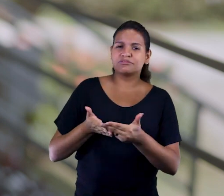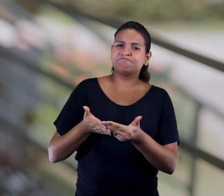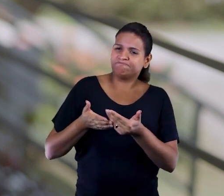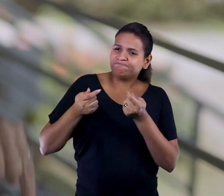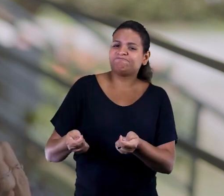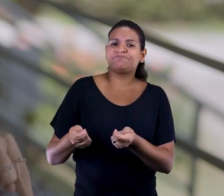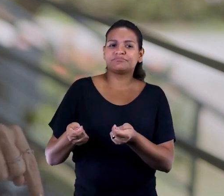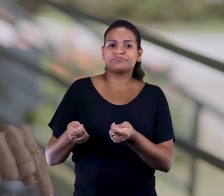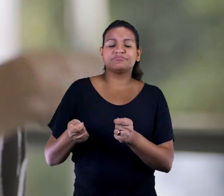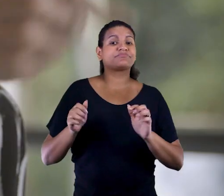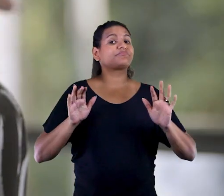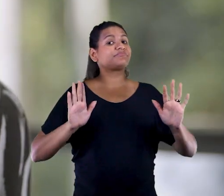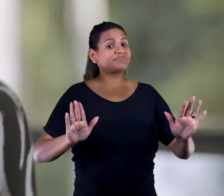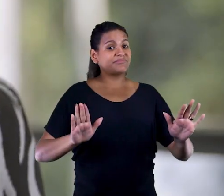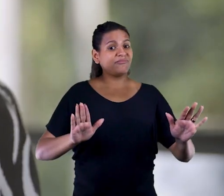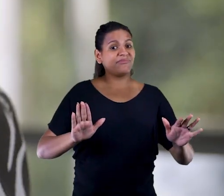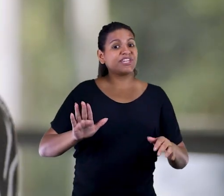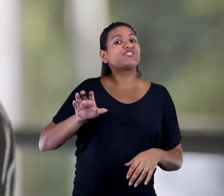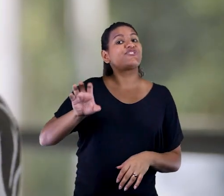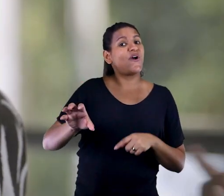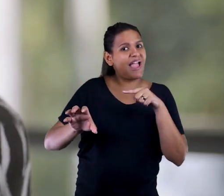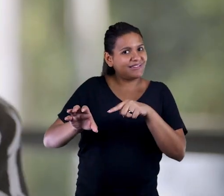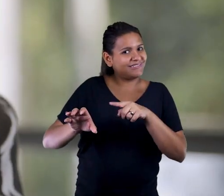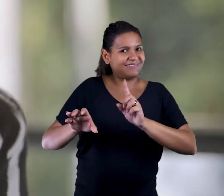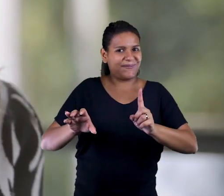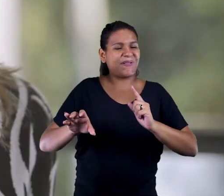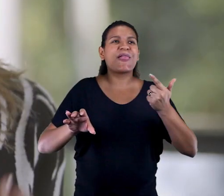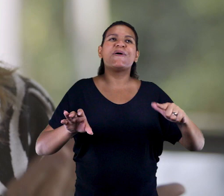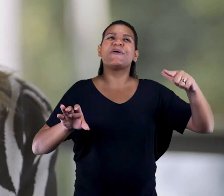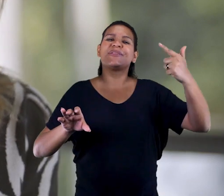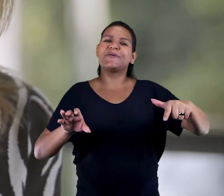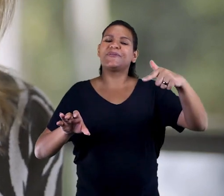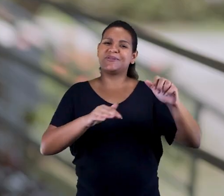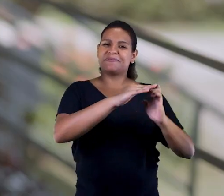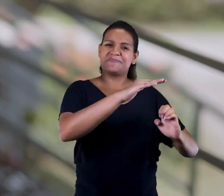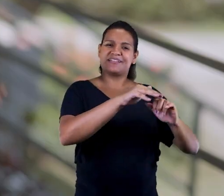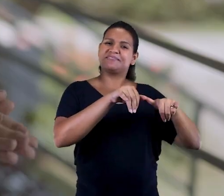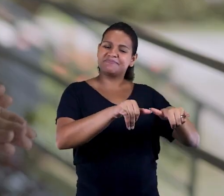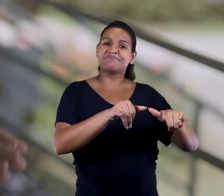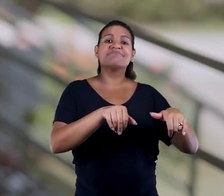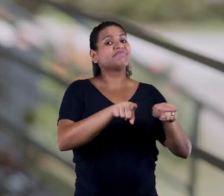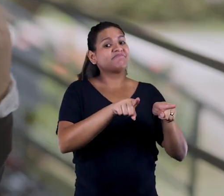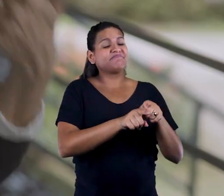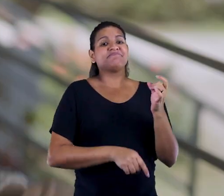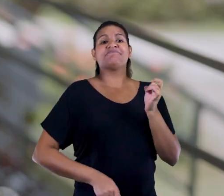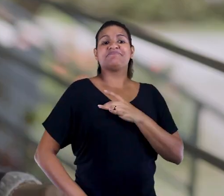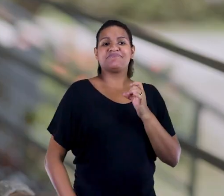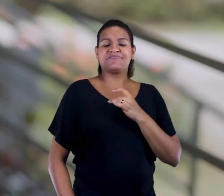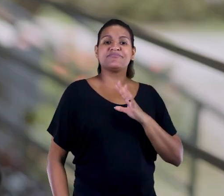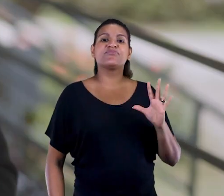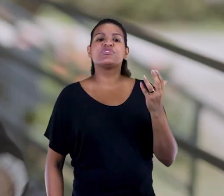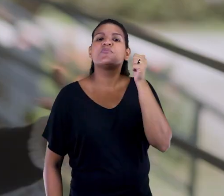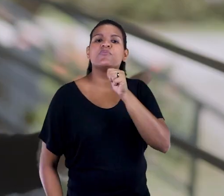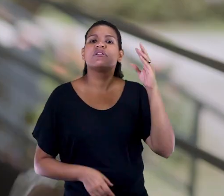não é só esta empresa. Todas as outras empresas acabaram ficando com medo disso acontecer. Aconteceu uma vez uma mulher me ligar num banco,